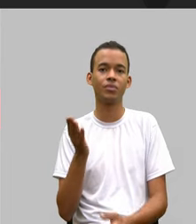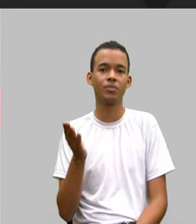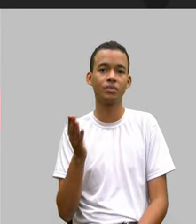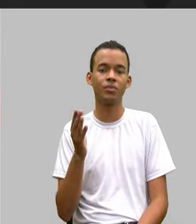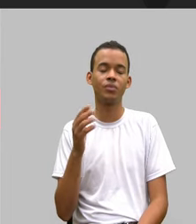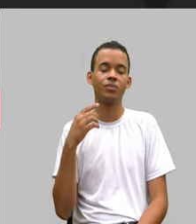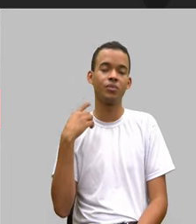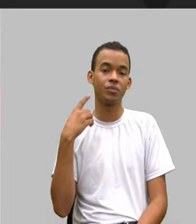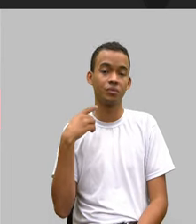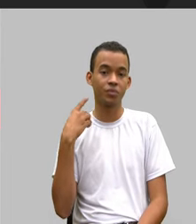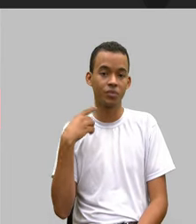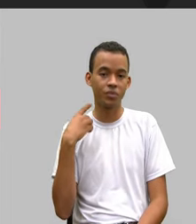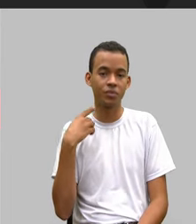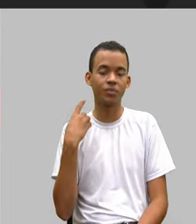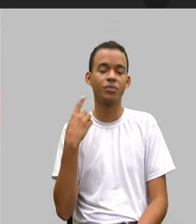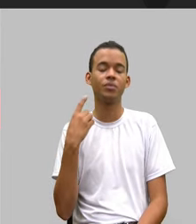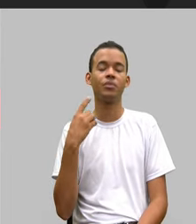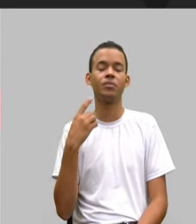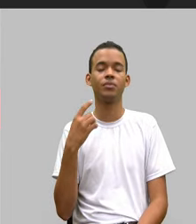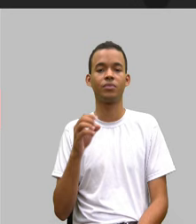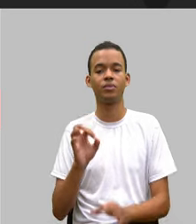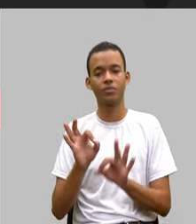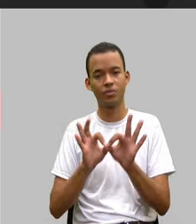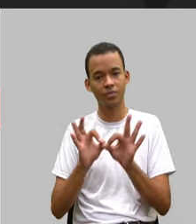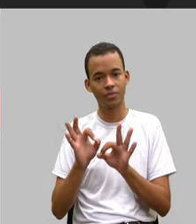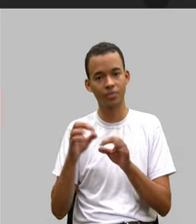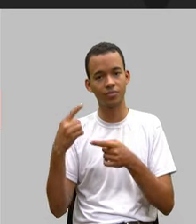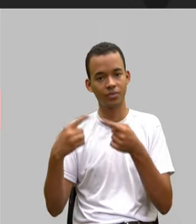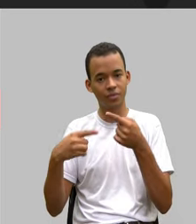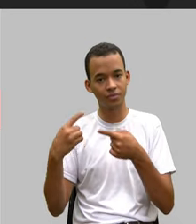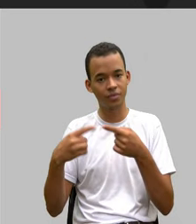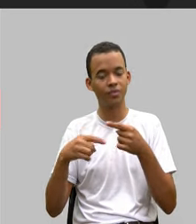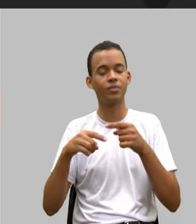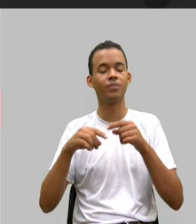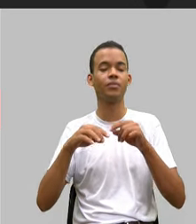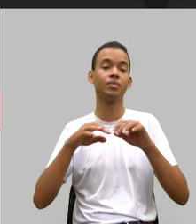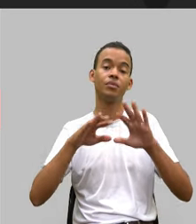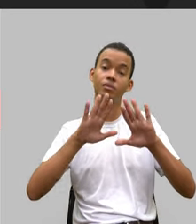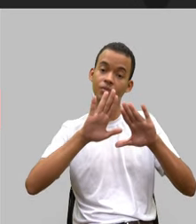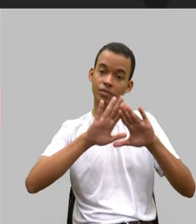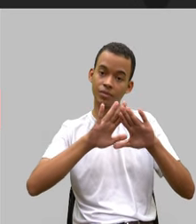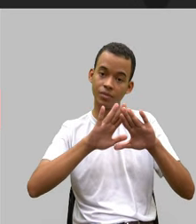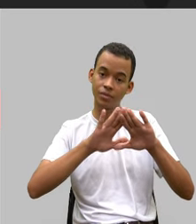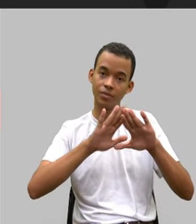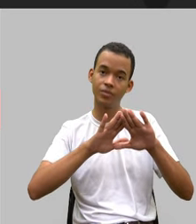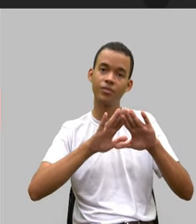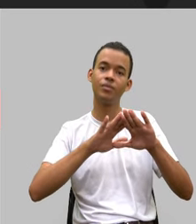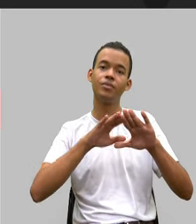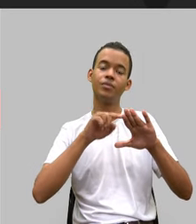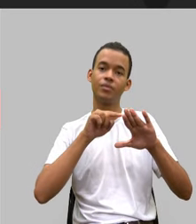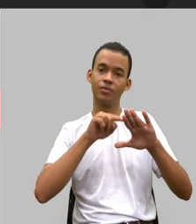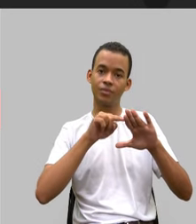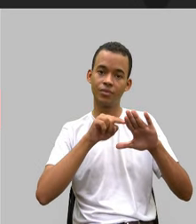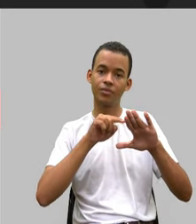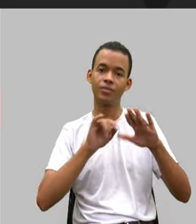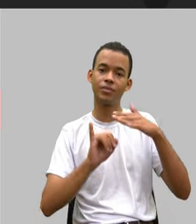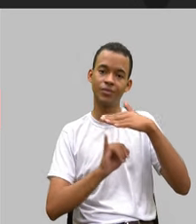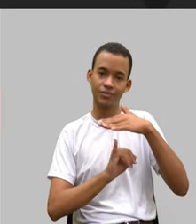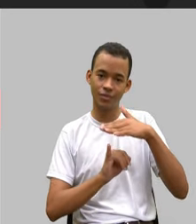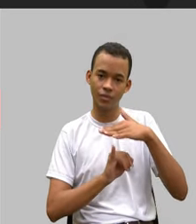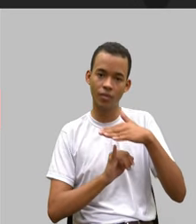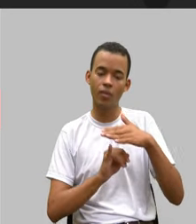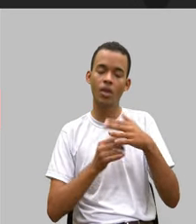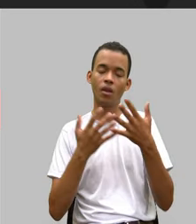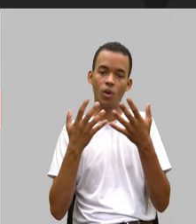que promoveu esse debate e cumprimentar a casa né que permitiu que esse debate fosse